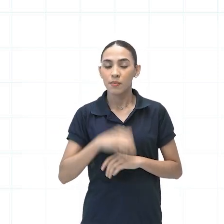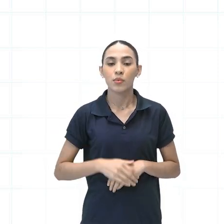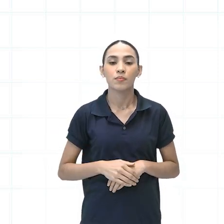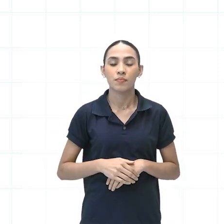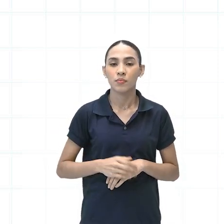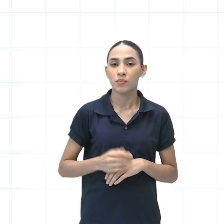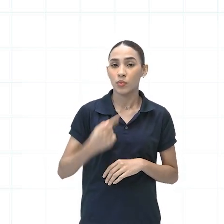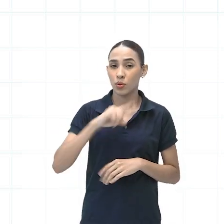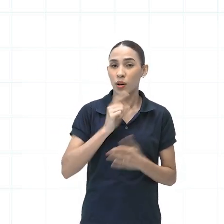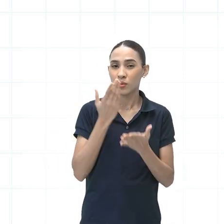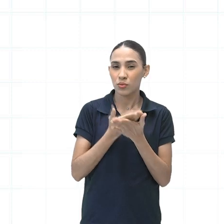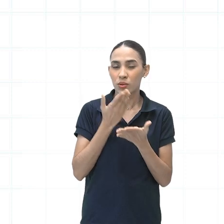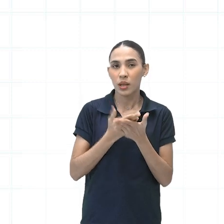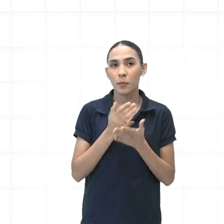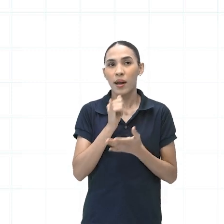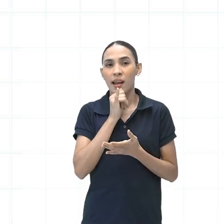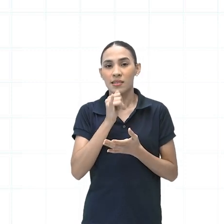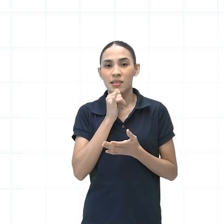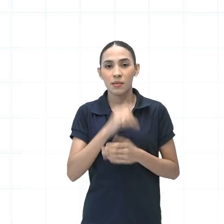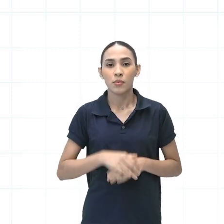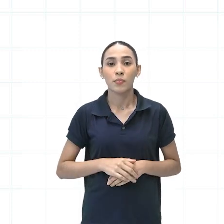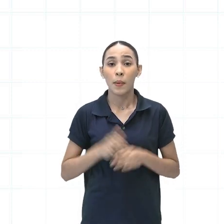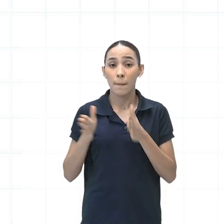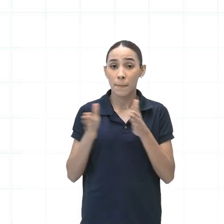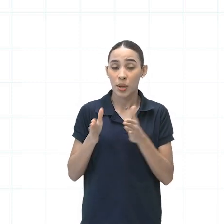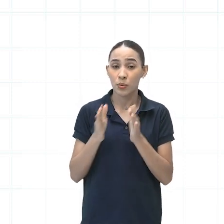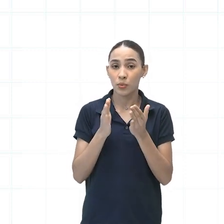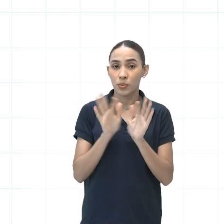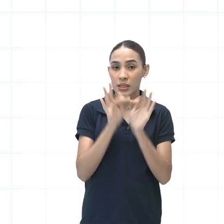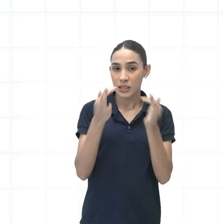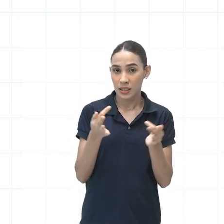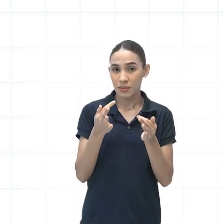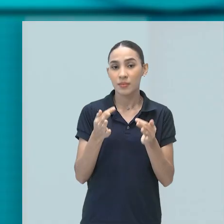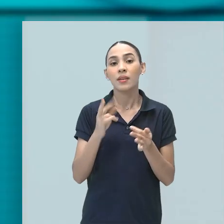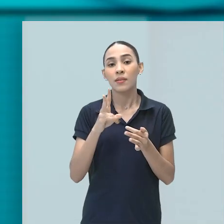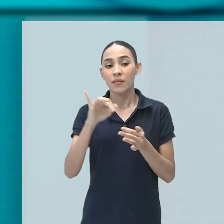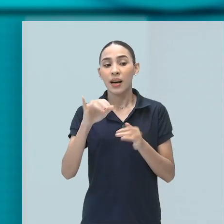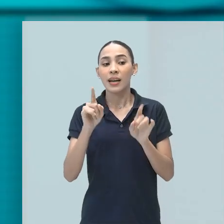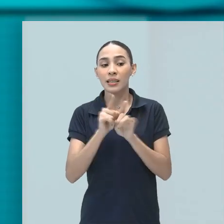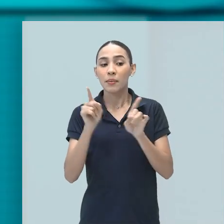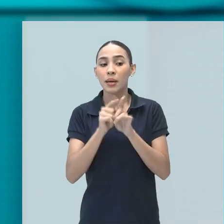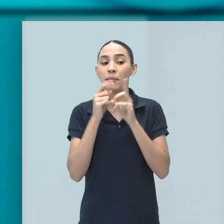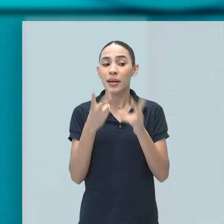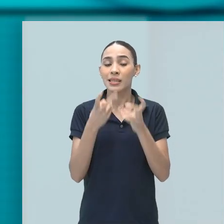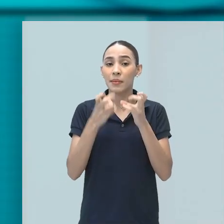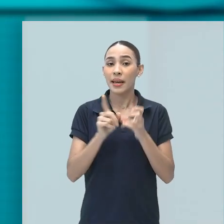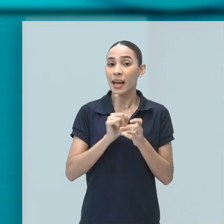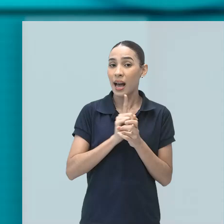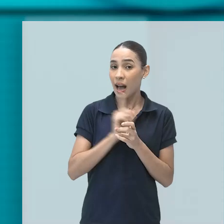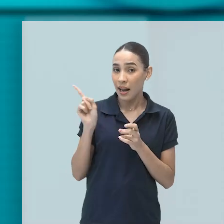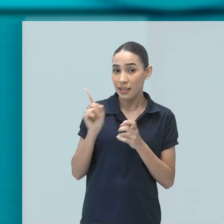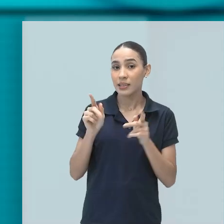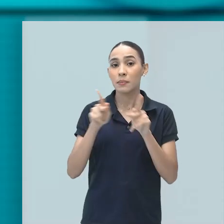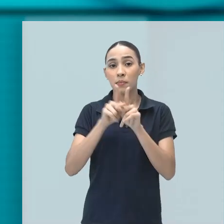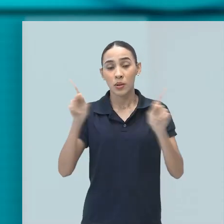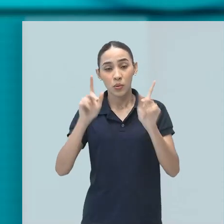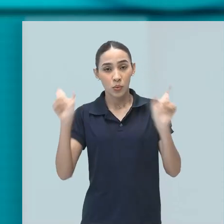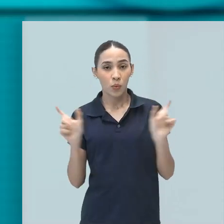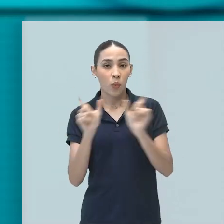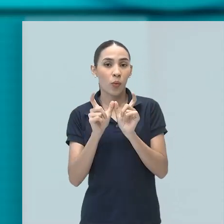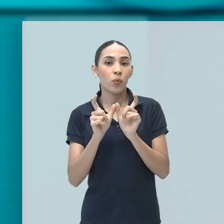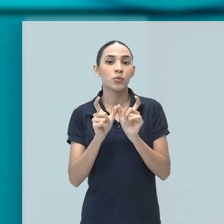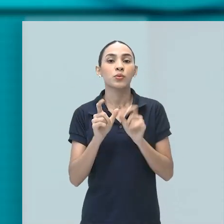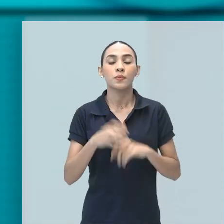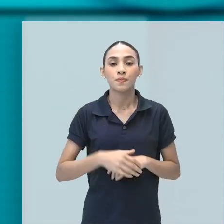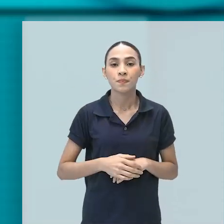nós vimos quando estudamos o período simples, a gente vai observar também aqui no período composto e elas ficam